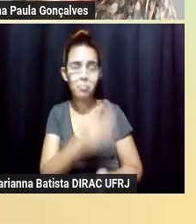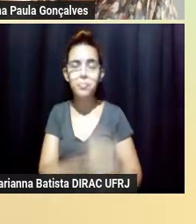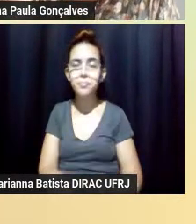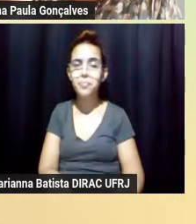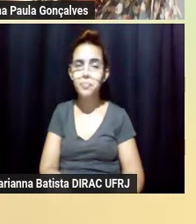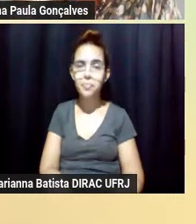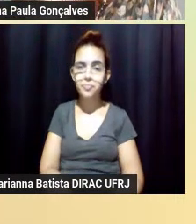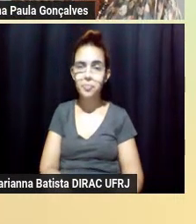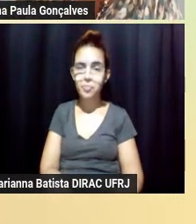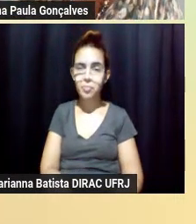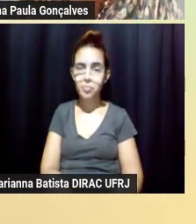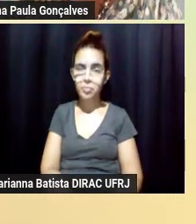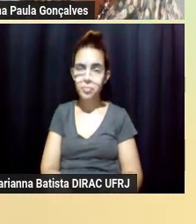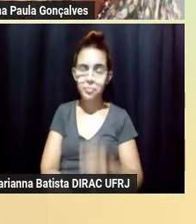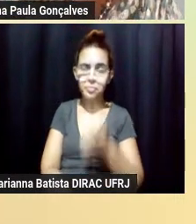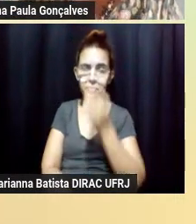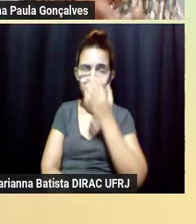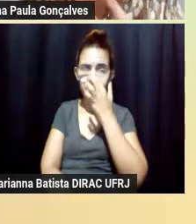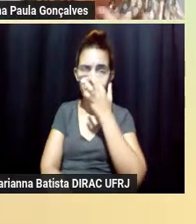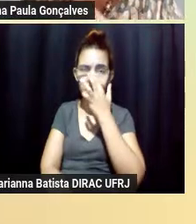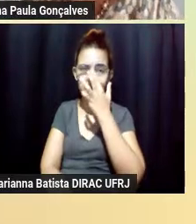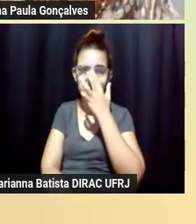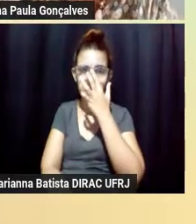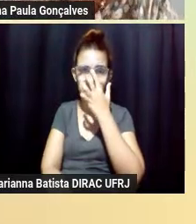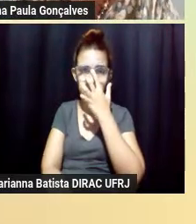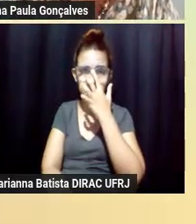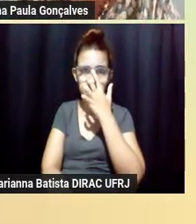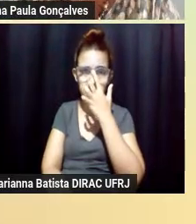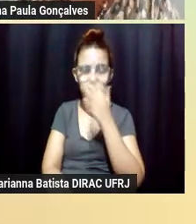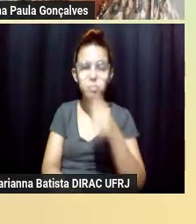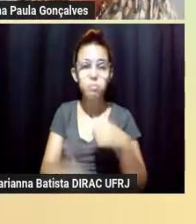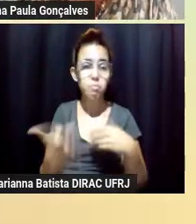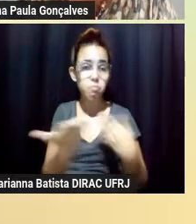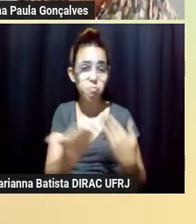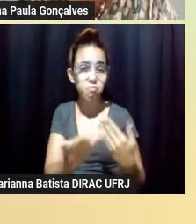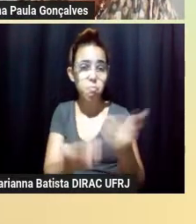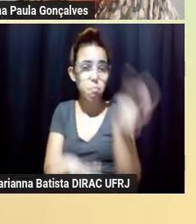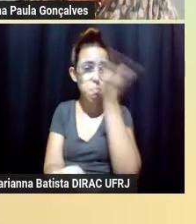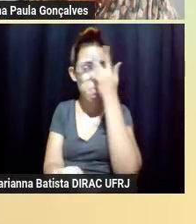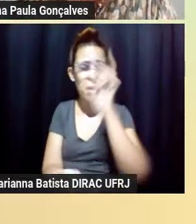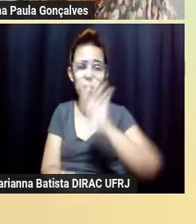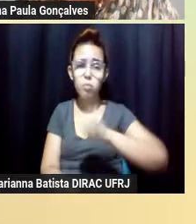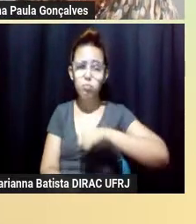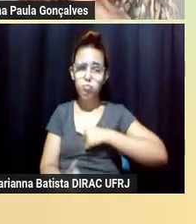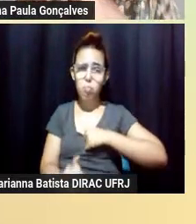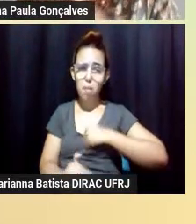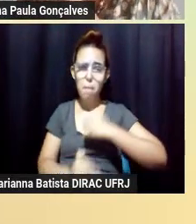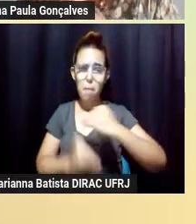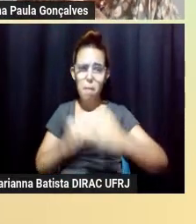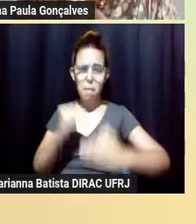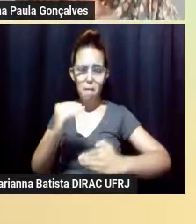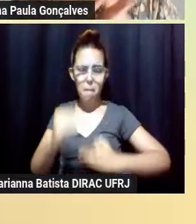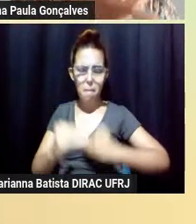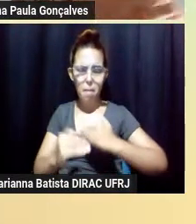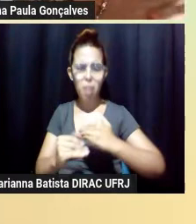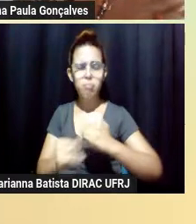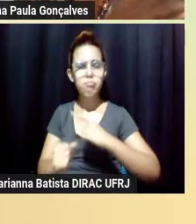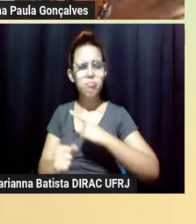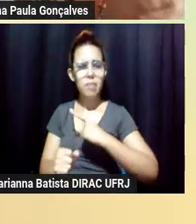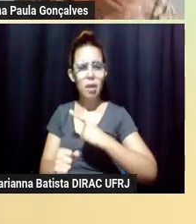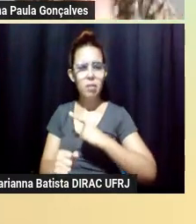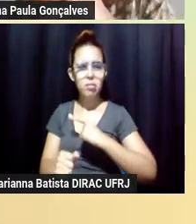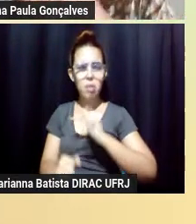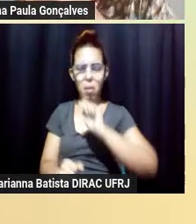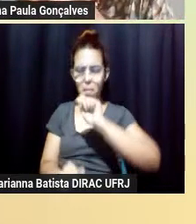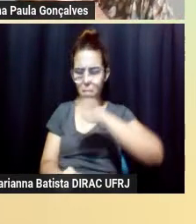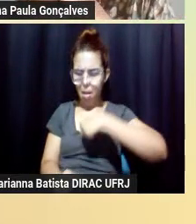Bom, então, eu sou uma pessoa que é construída por uma série de interseções, né? E aí o que tem que contar um pouco para vocês, né, dessa questão